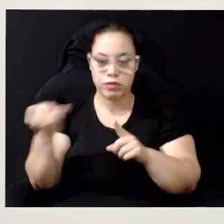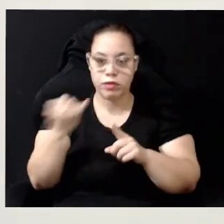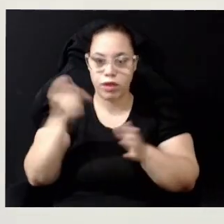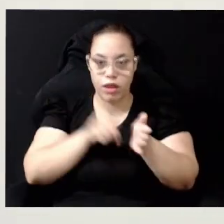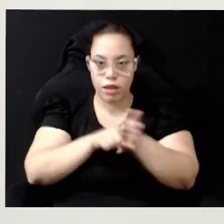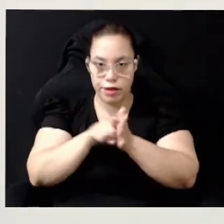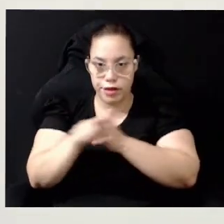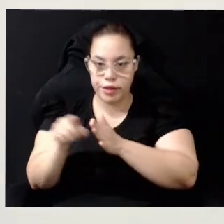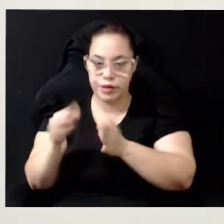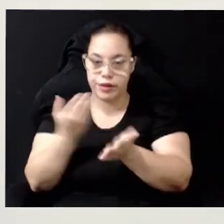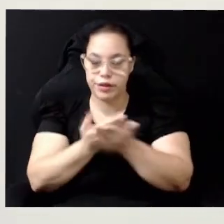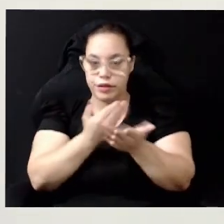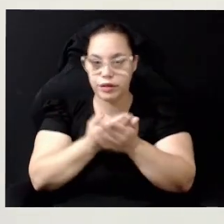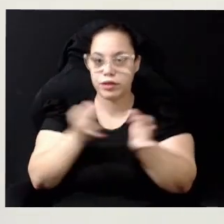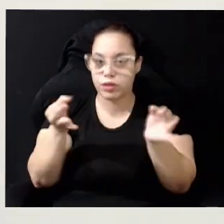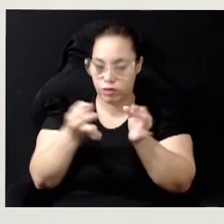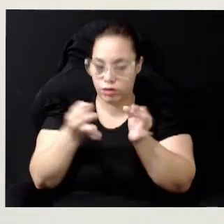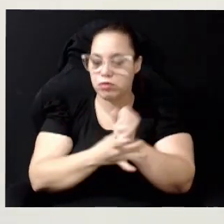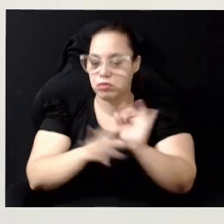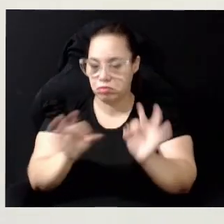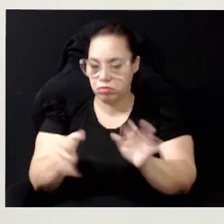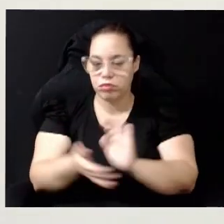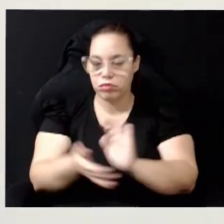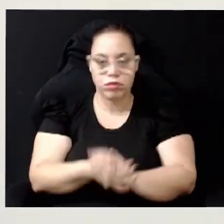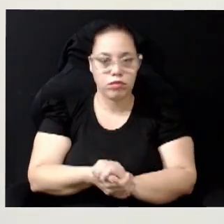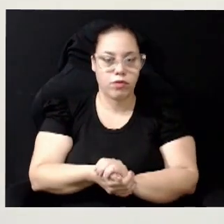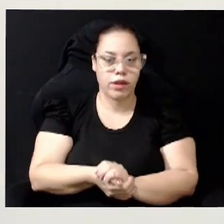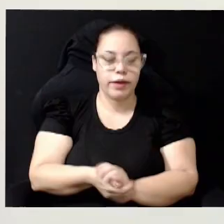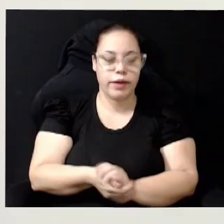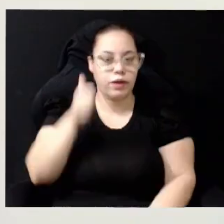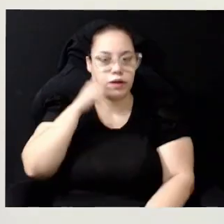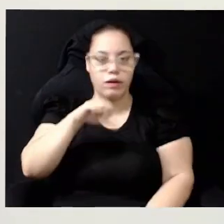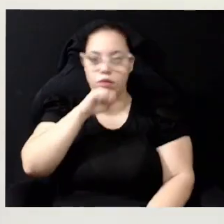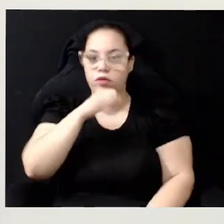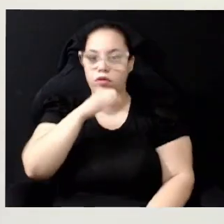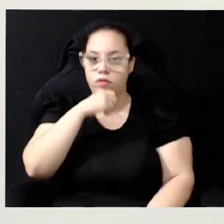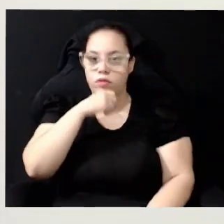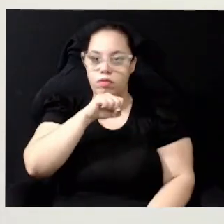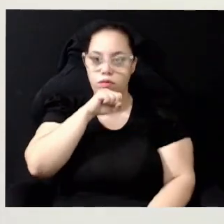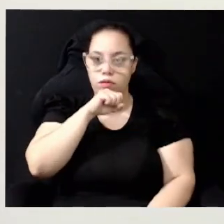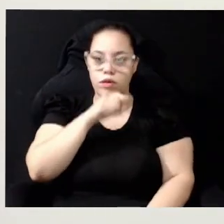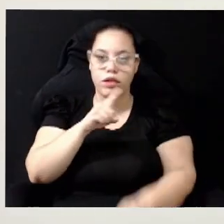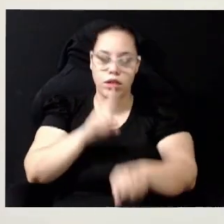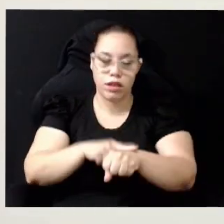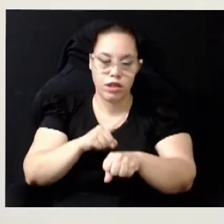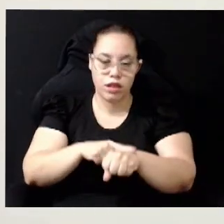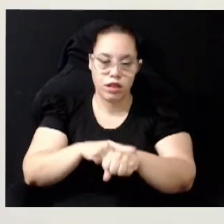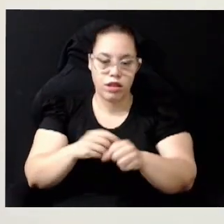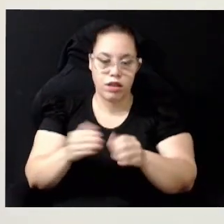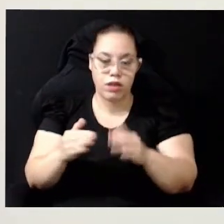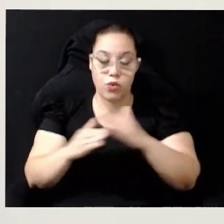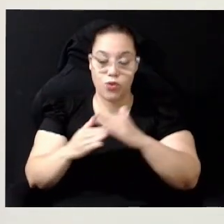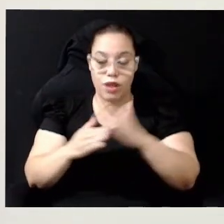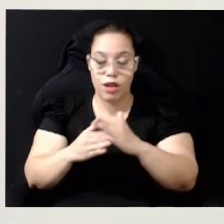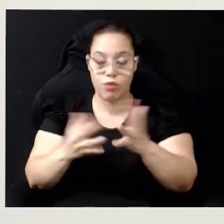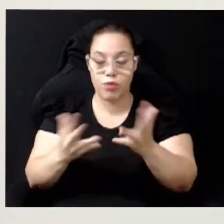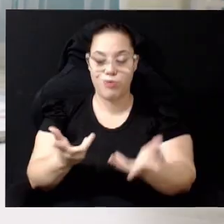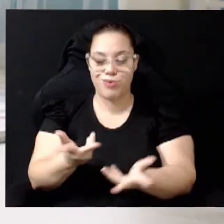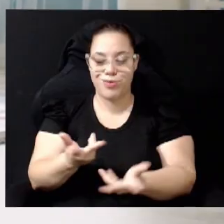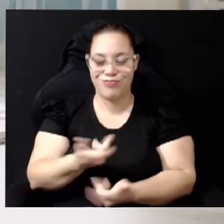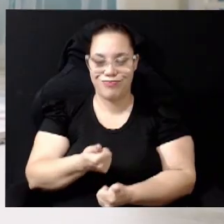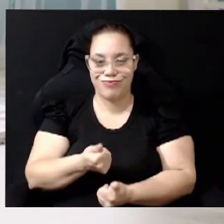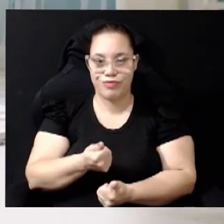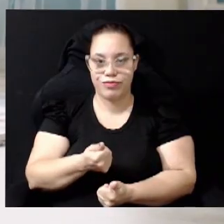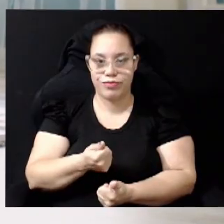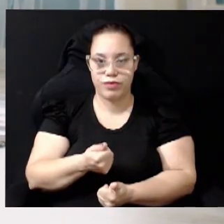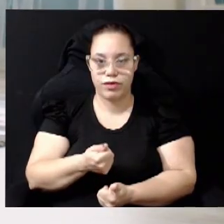os estudos já garantem isso, é que se os pais eles tiverem tempo de qualidade com os filhos, ou seja, e quando eu digo